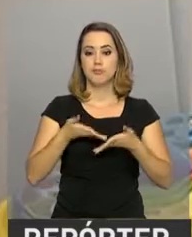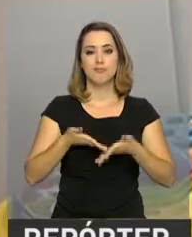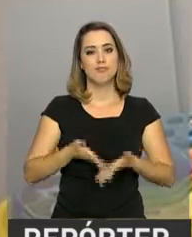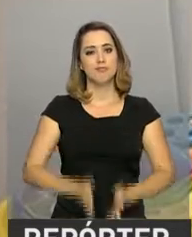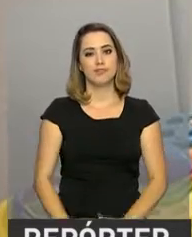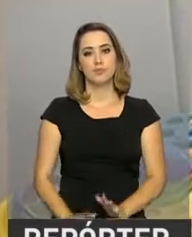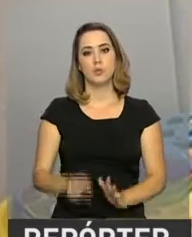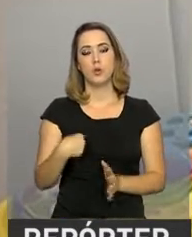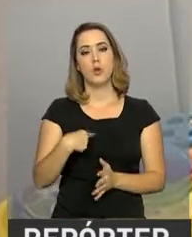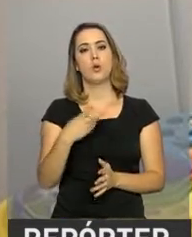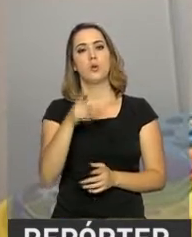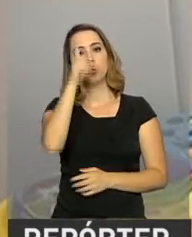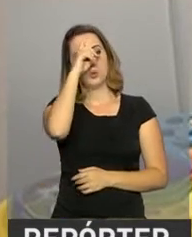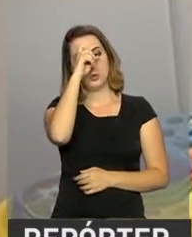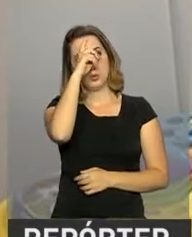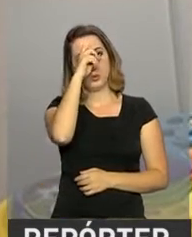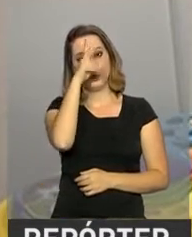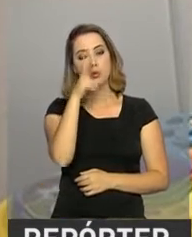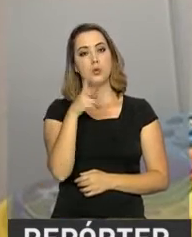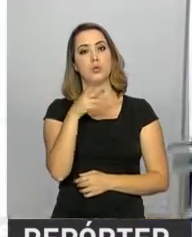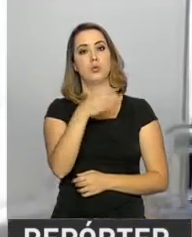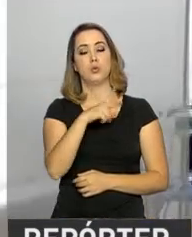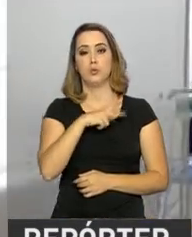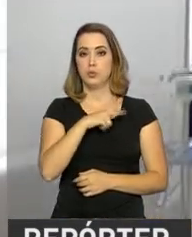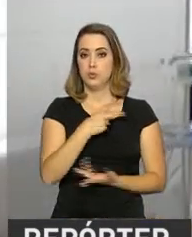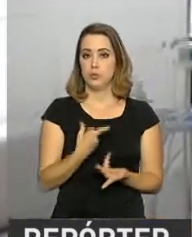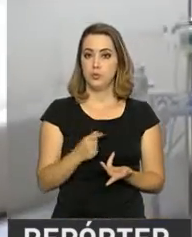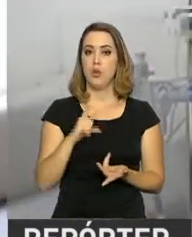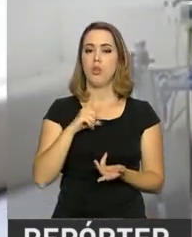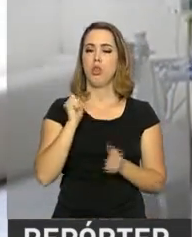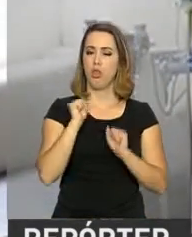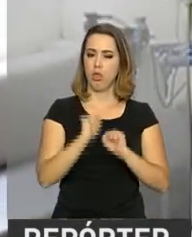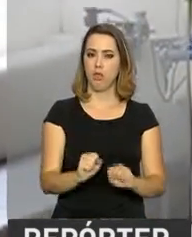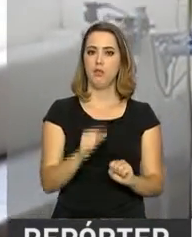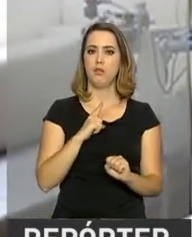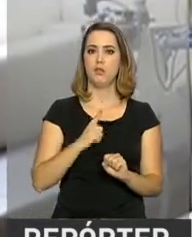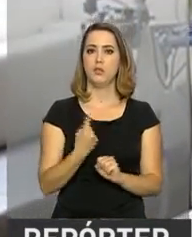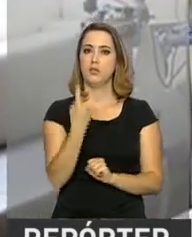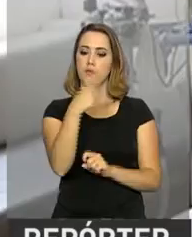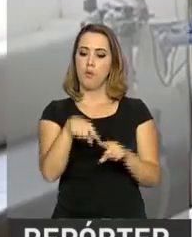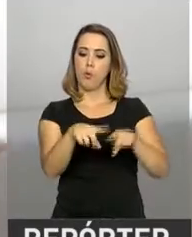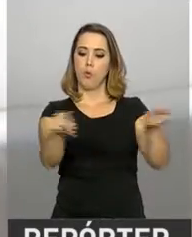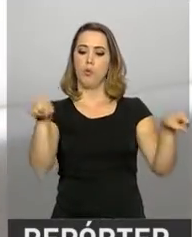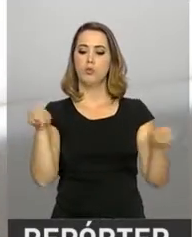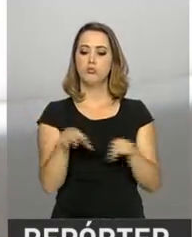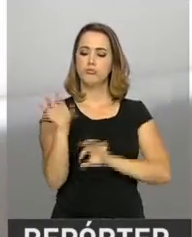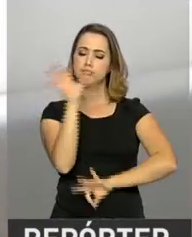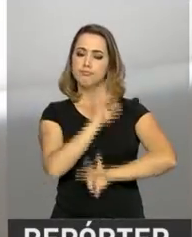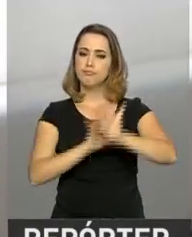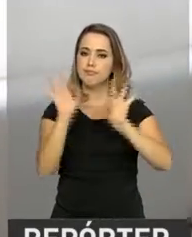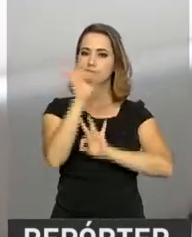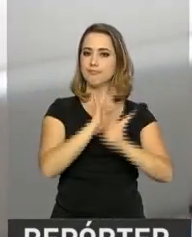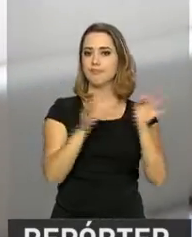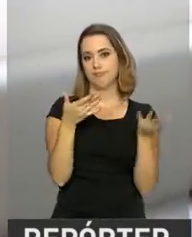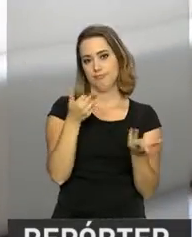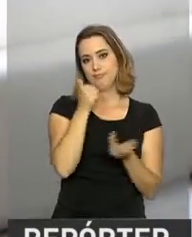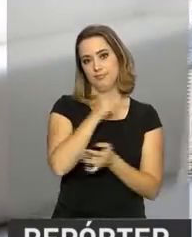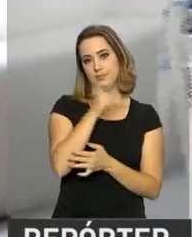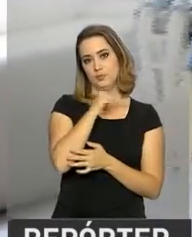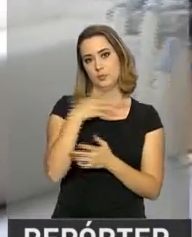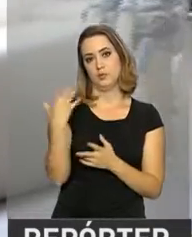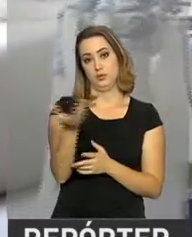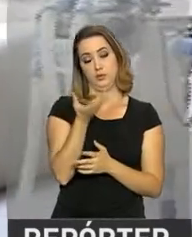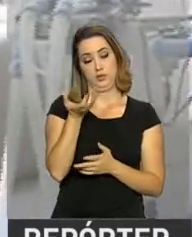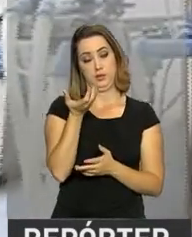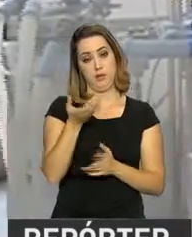no hospital privado da capital paulista teve à disposição um quarto como e se preparado para a gestante que optam pelo